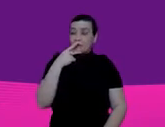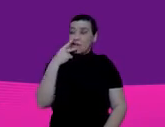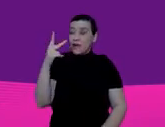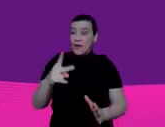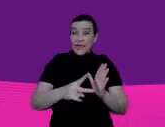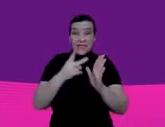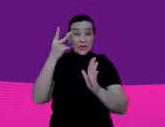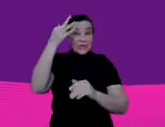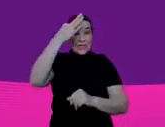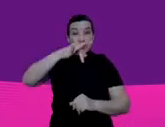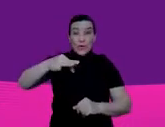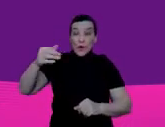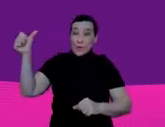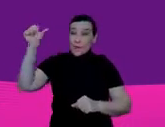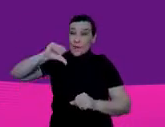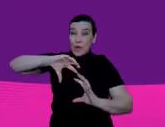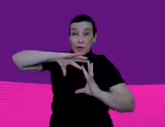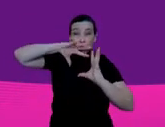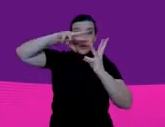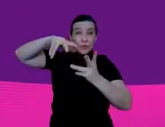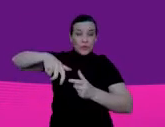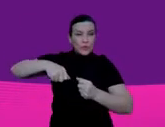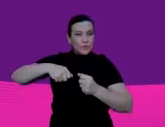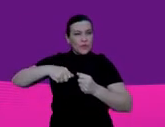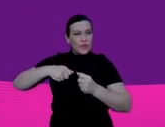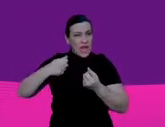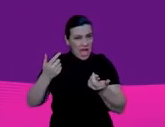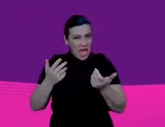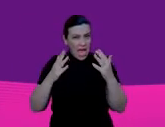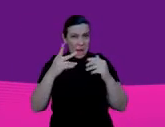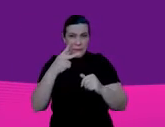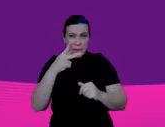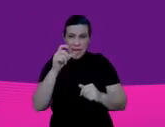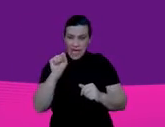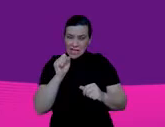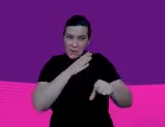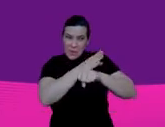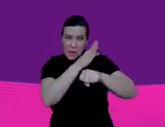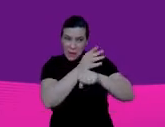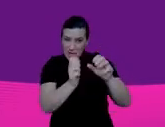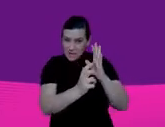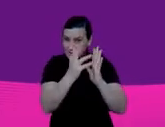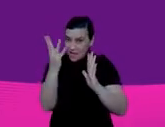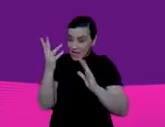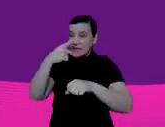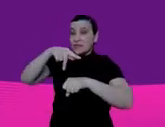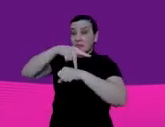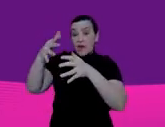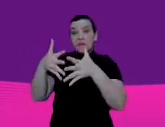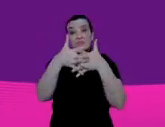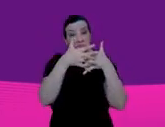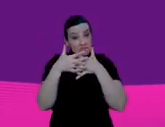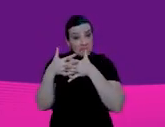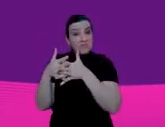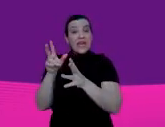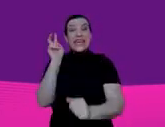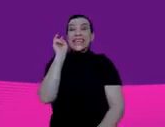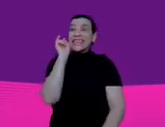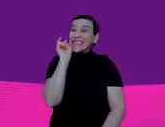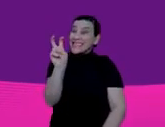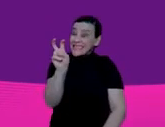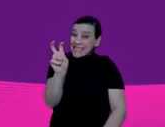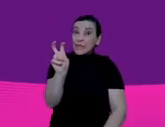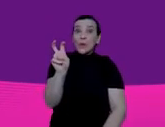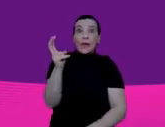comum na emergência? E a resposta não deixa muita dúvida. Nos Estados Unidos, ela é a 5ª causa de procura em emergência,